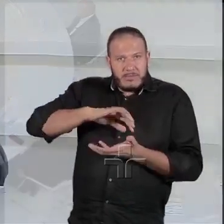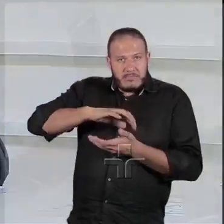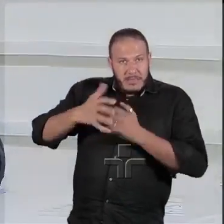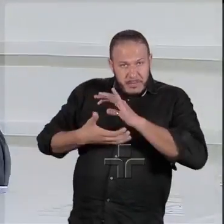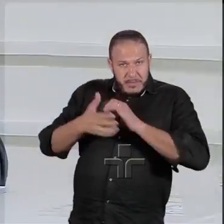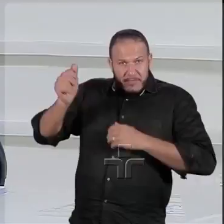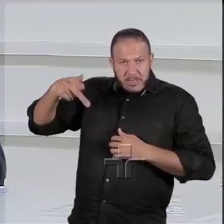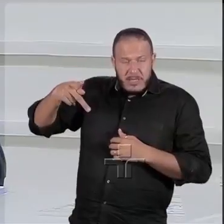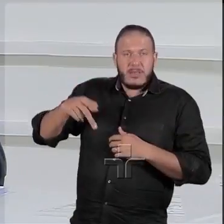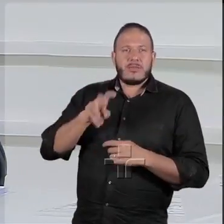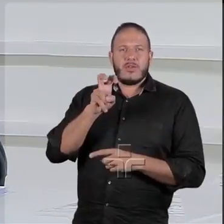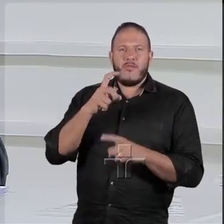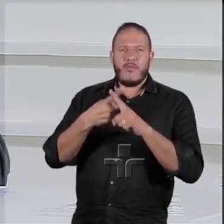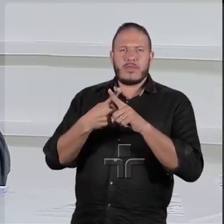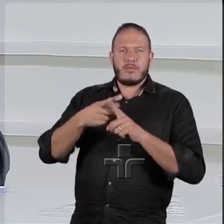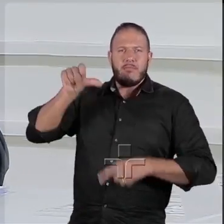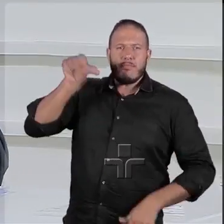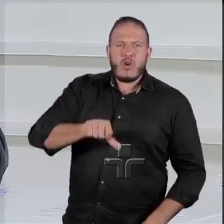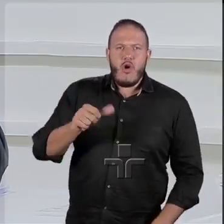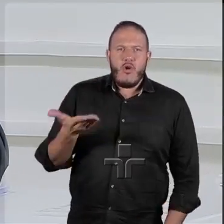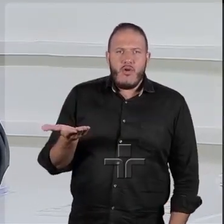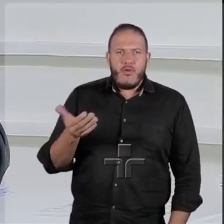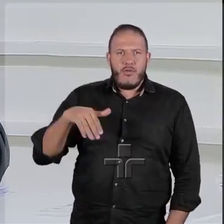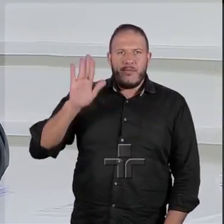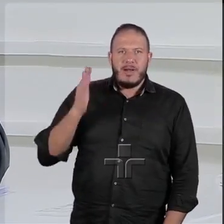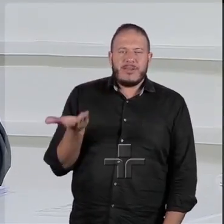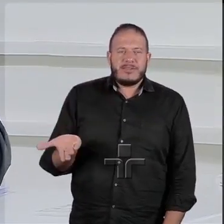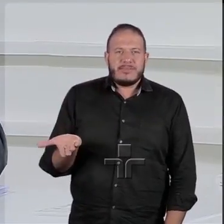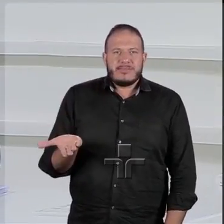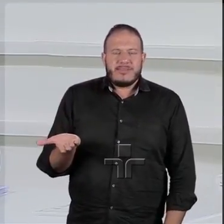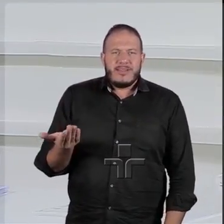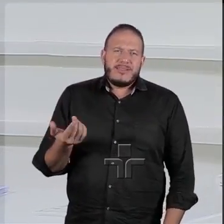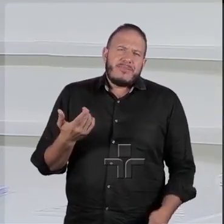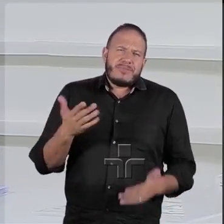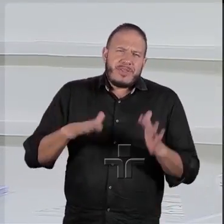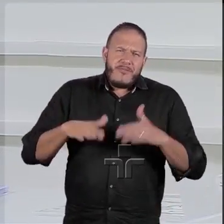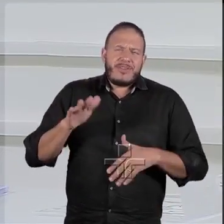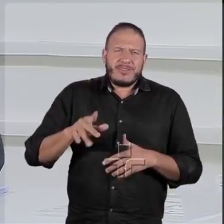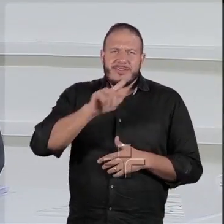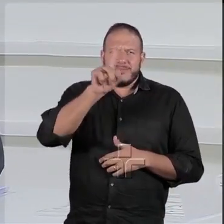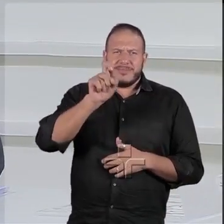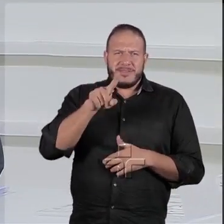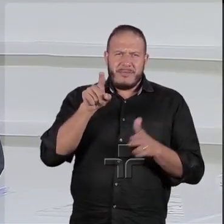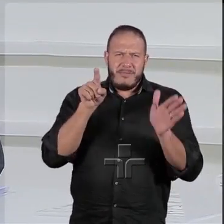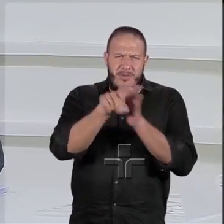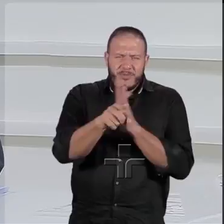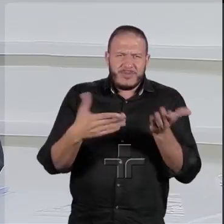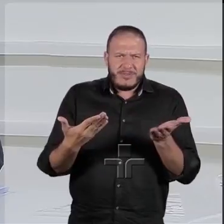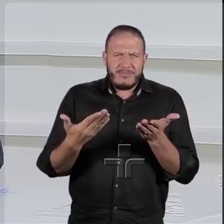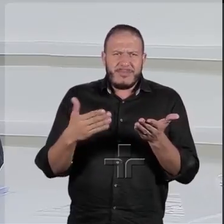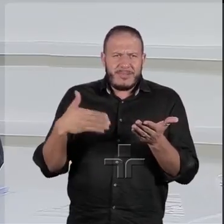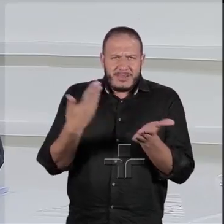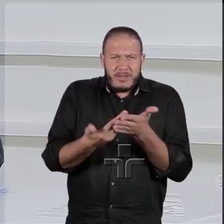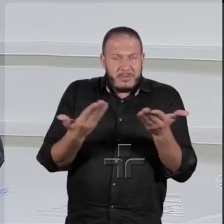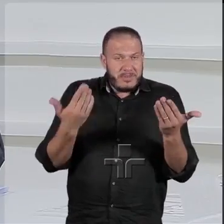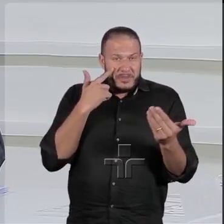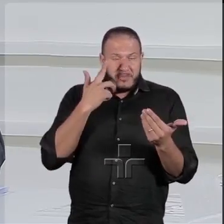esse, talvez até maior. Então, é uma pergunta, até que ponto,